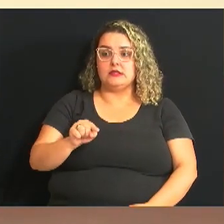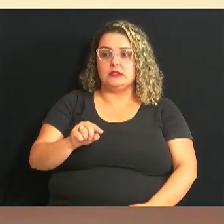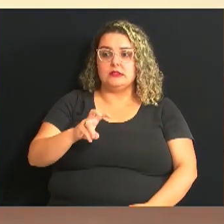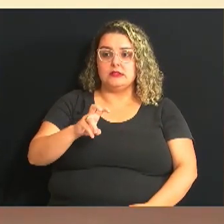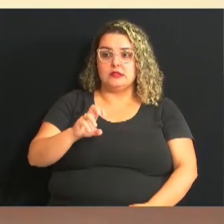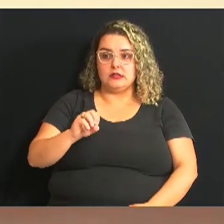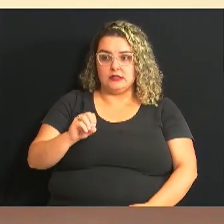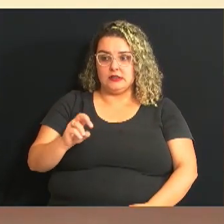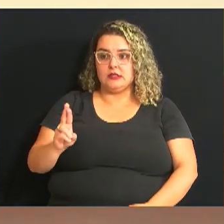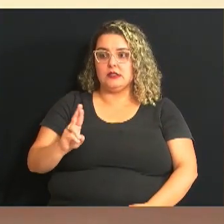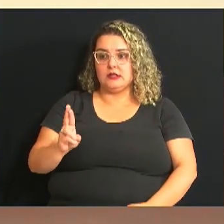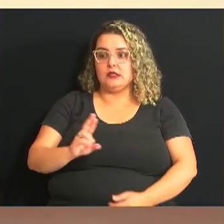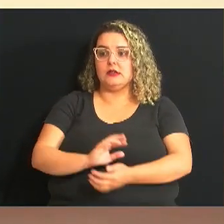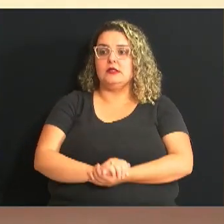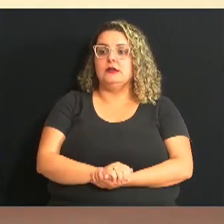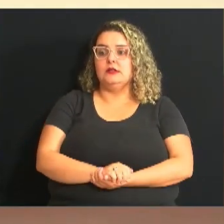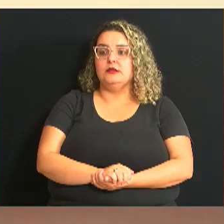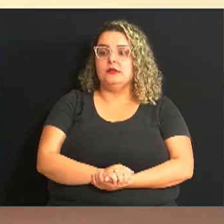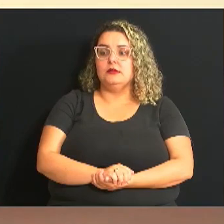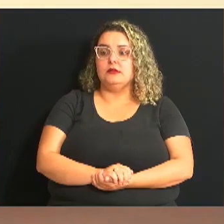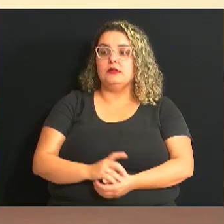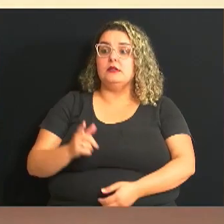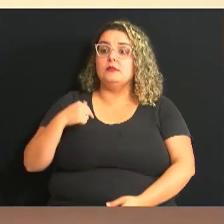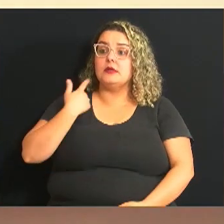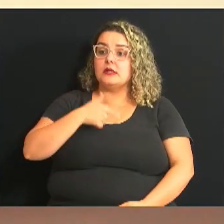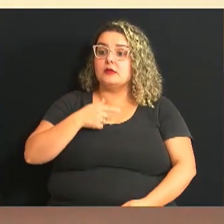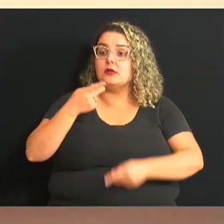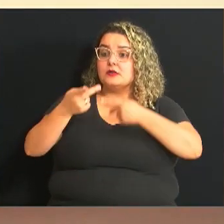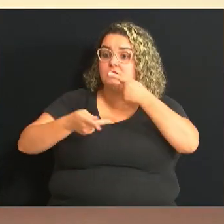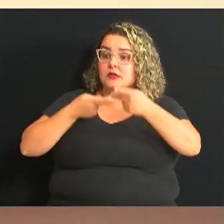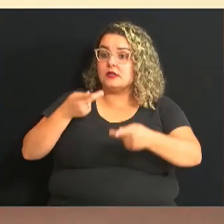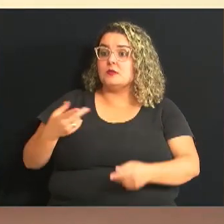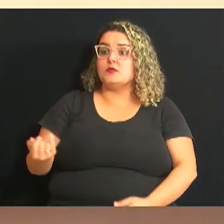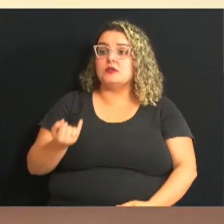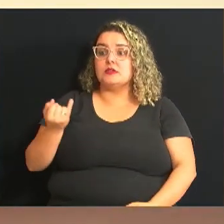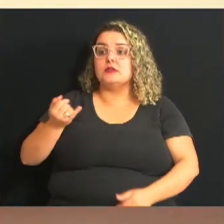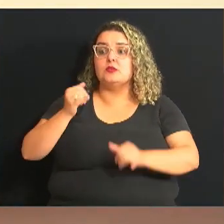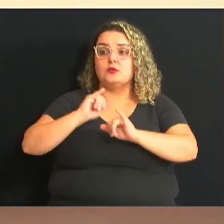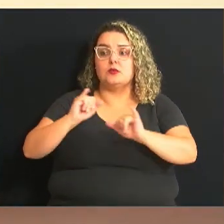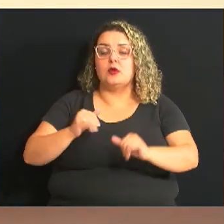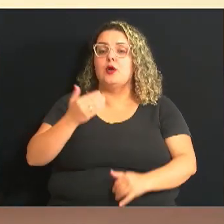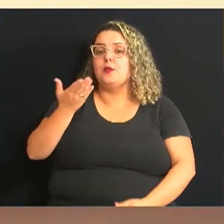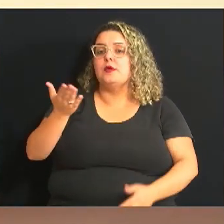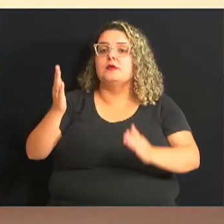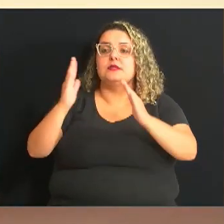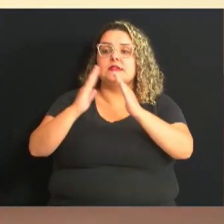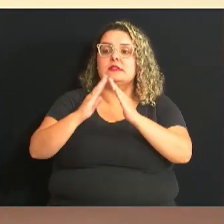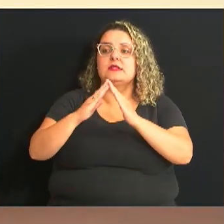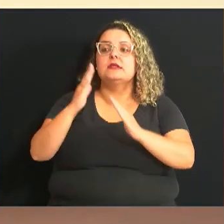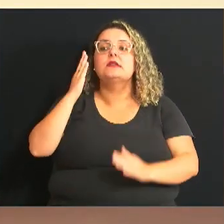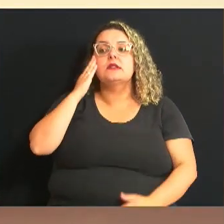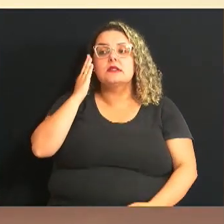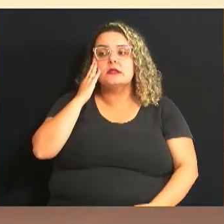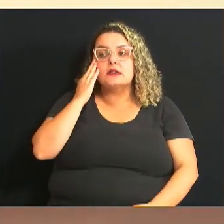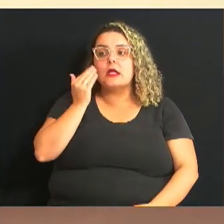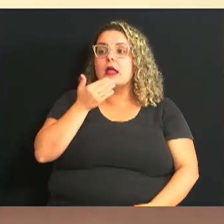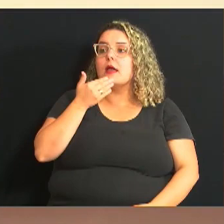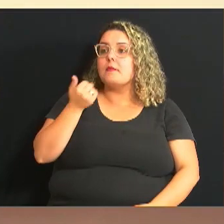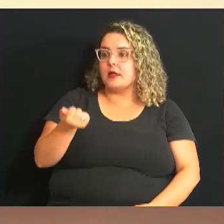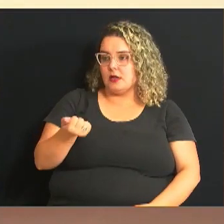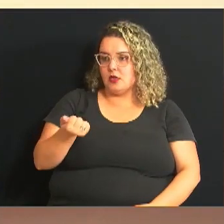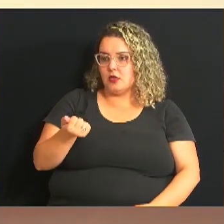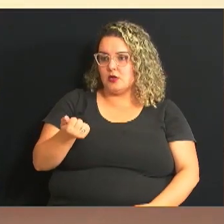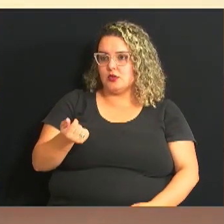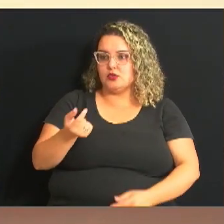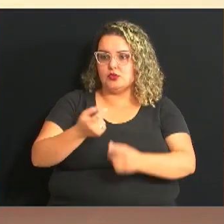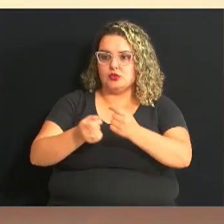703.500 reais. E para a gente falar sobre a importância dessa campanha, para você que está em casa entender melhor sobre a